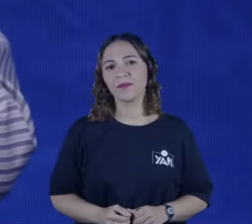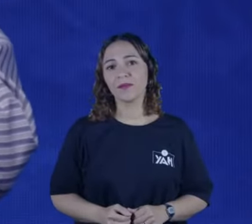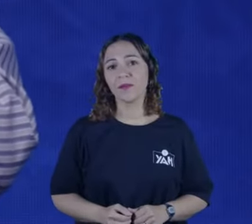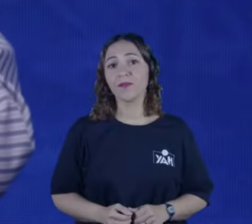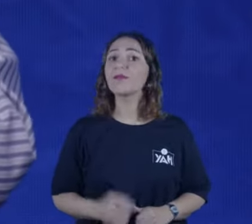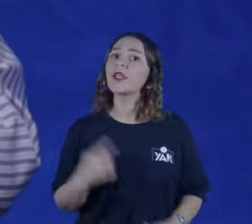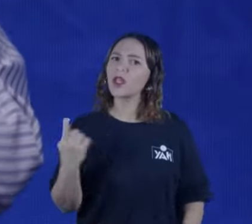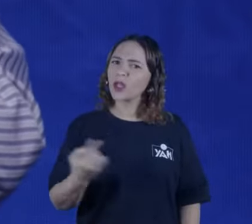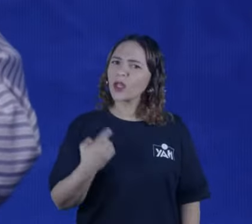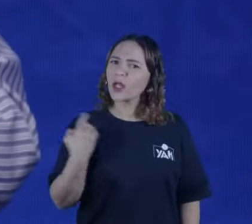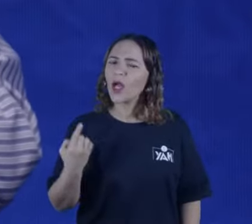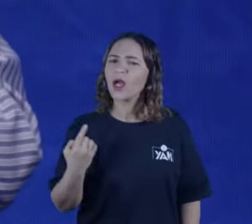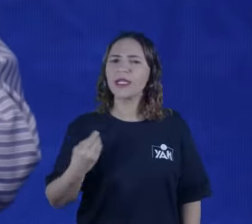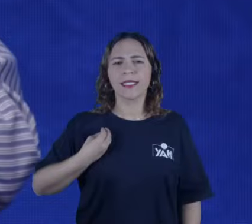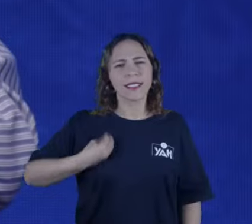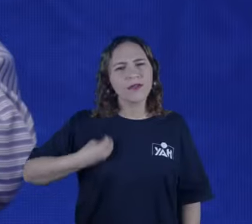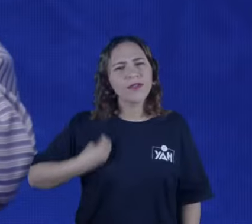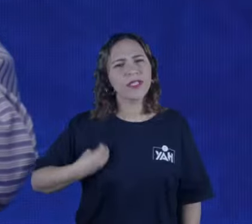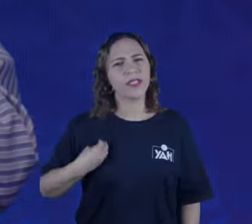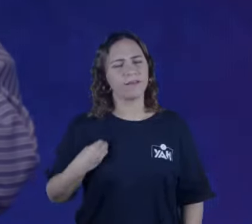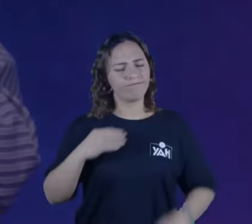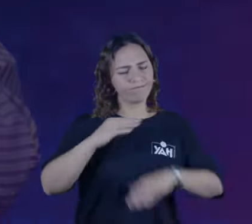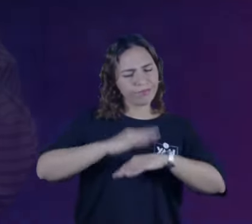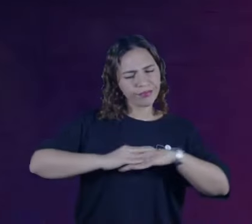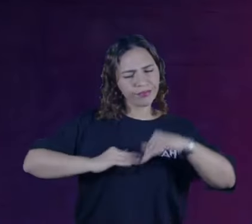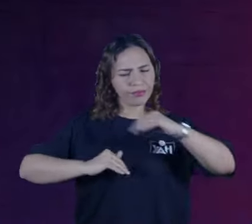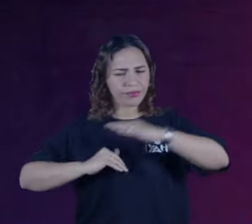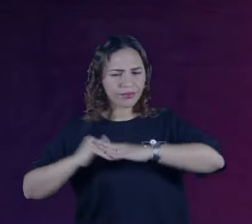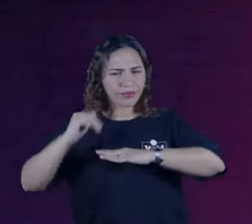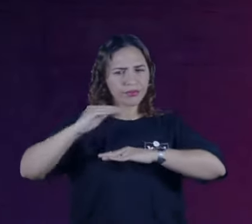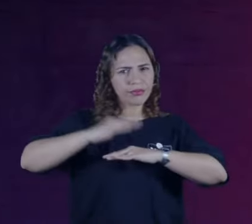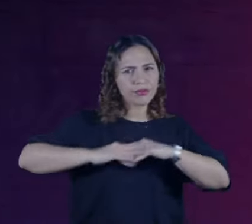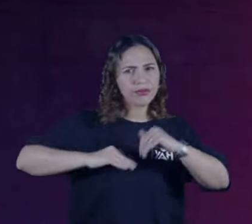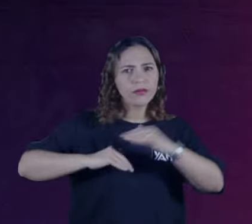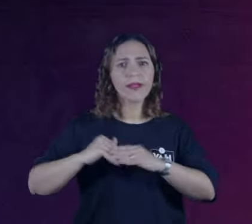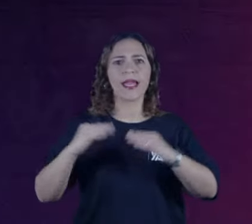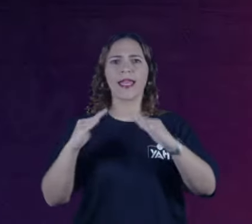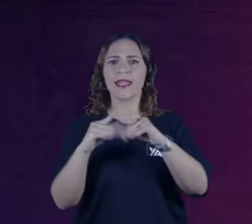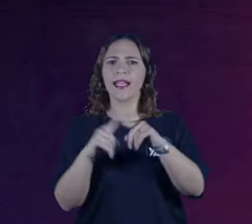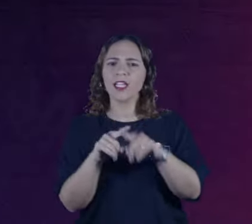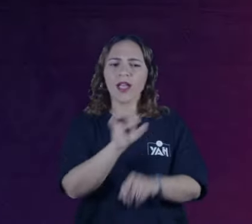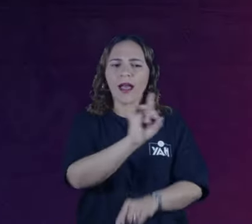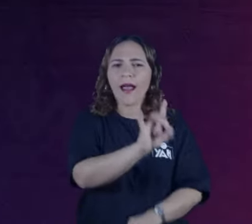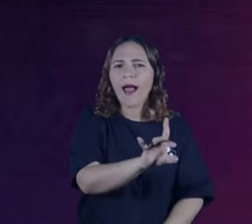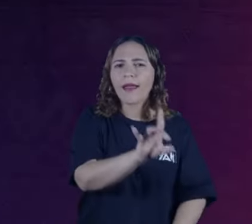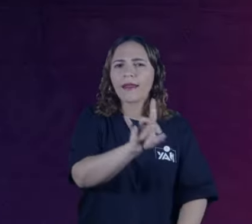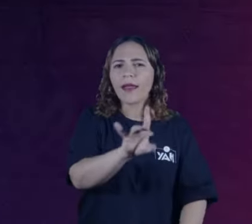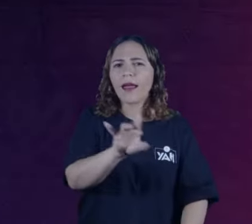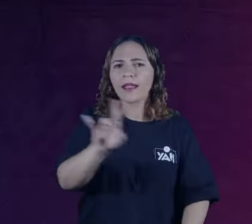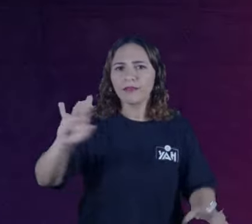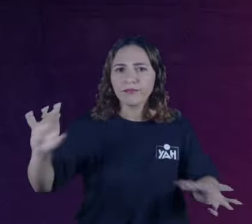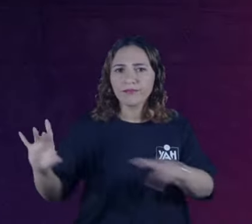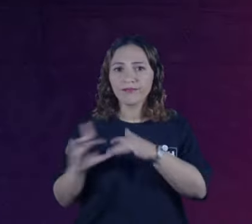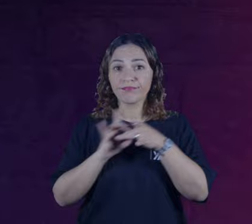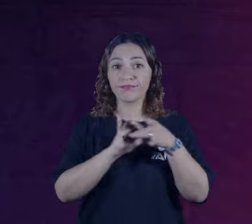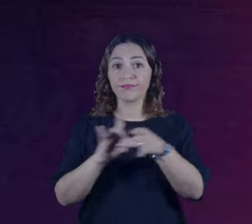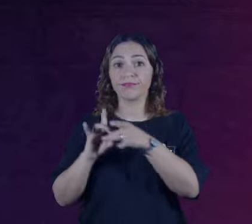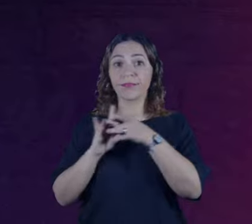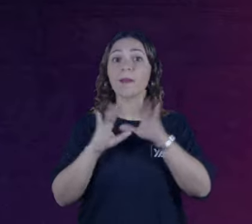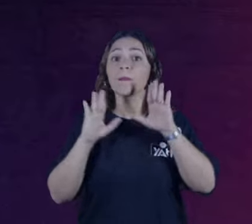é que nós somos edificados pela igreja, pelo corpo de Cristo, mas fomos chamados também